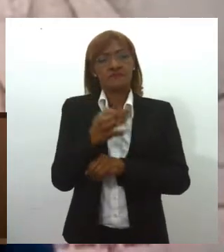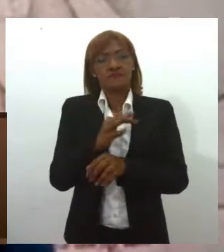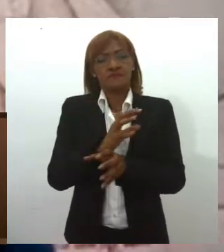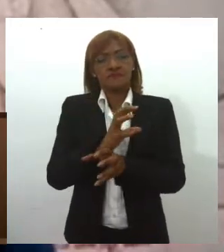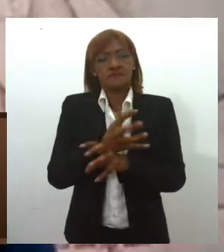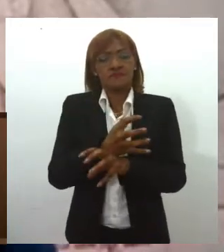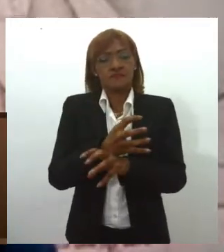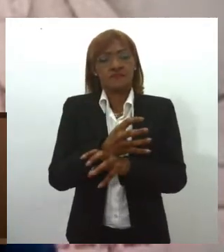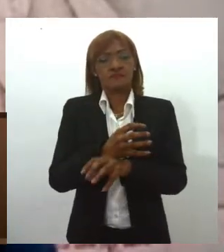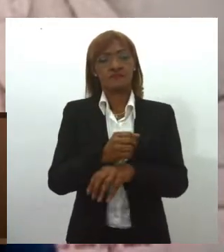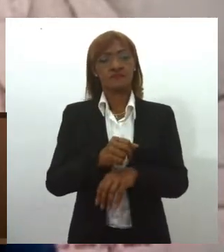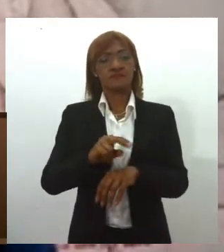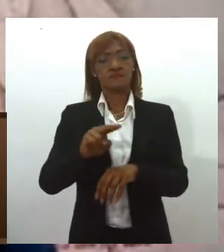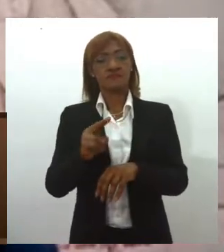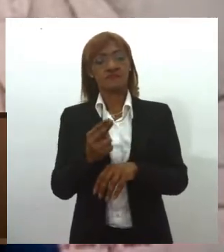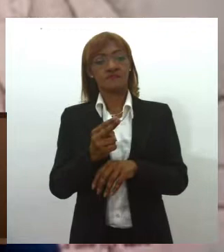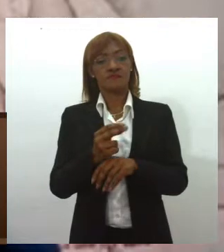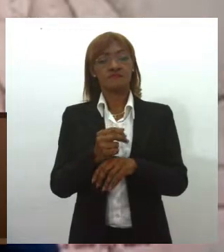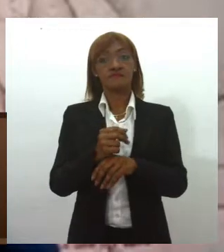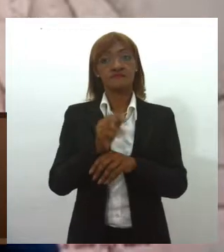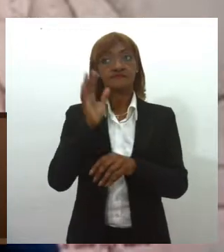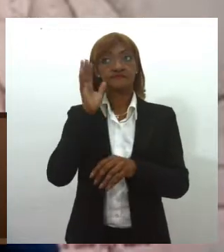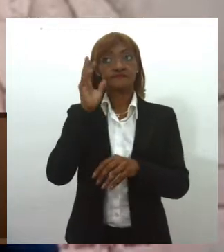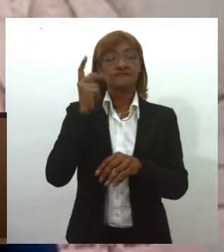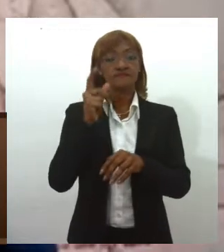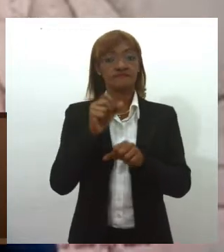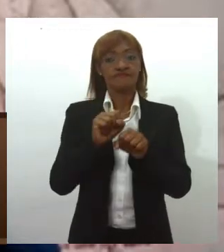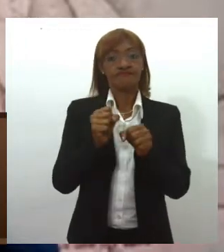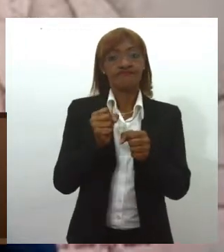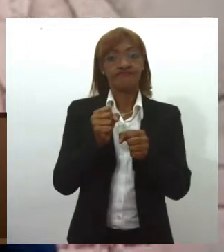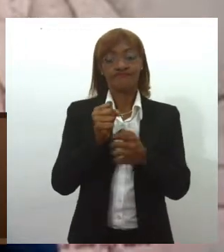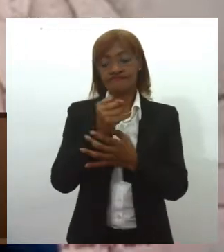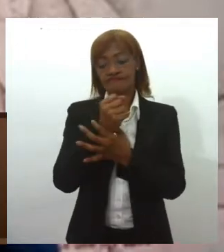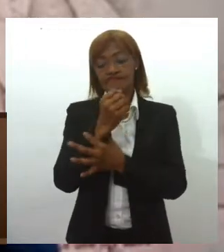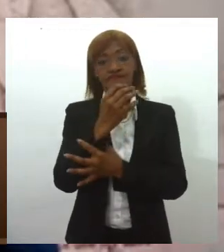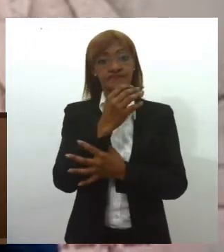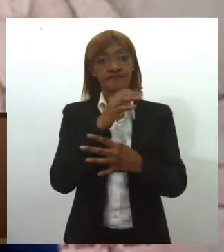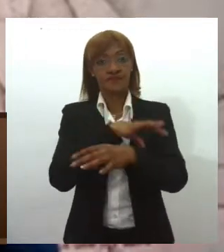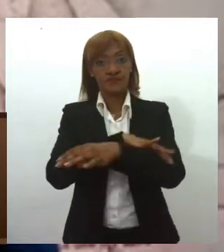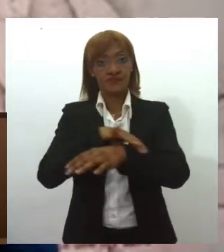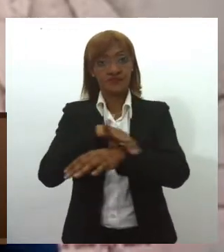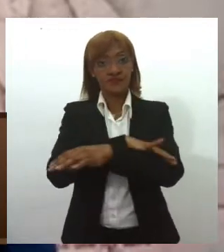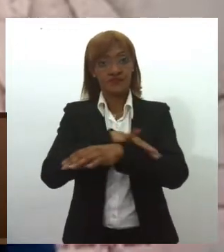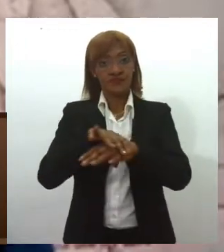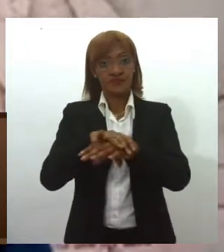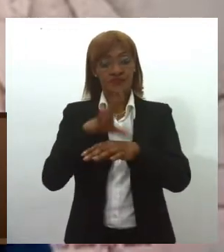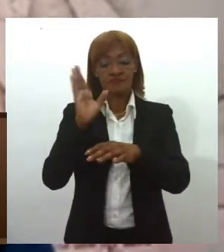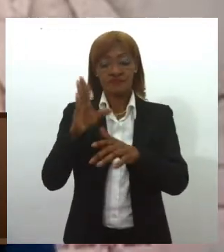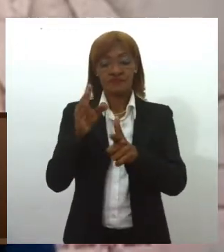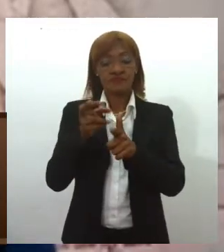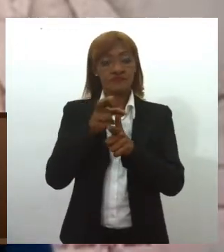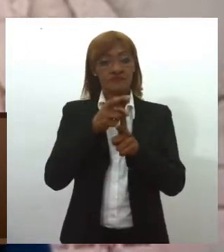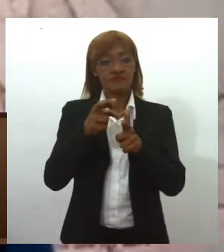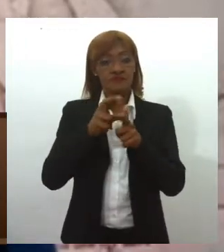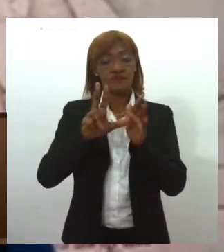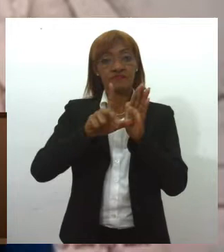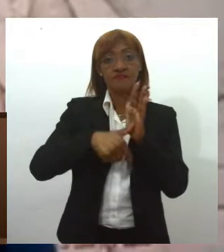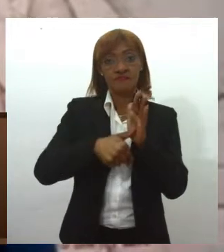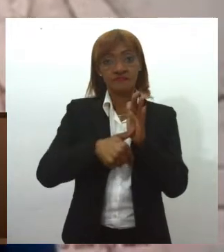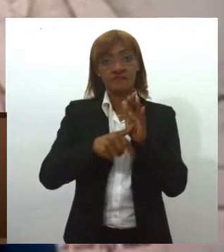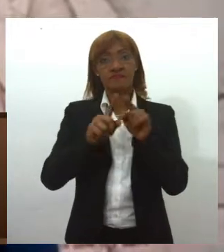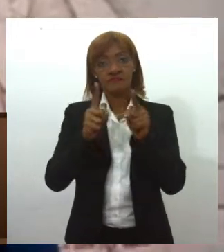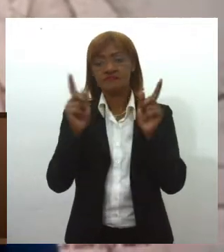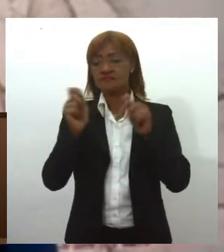uma fratura causada por esse câncer. E a gente chama isso de um câncer de próstata metastático, que ainda tem